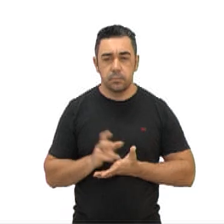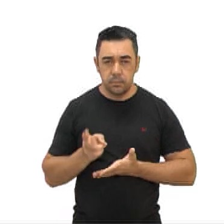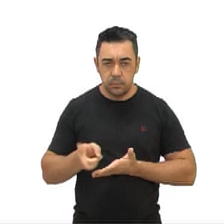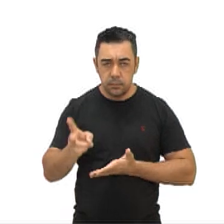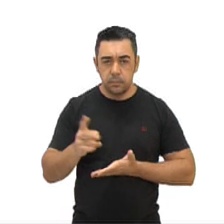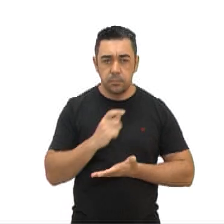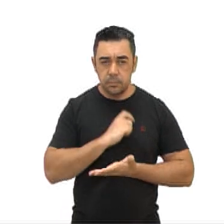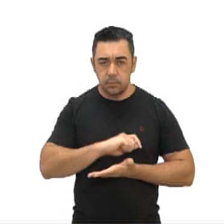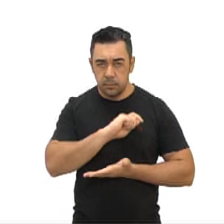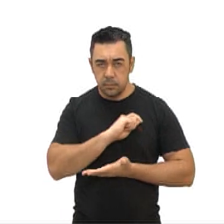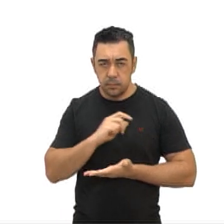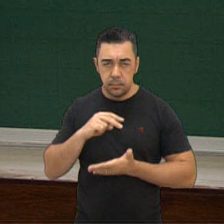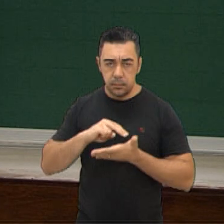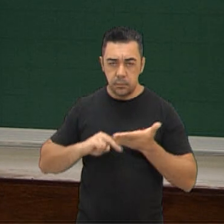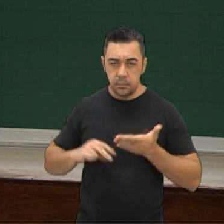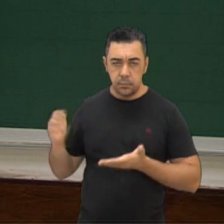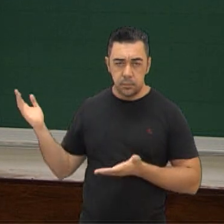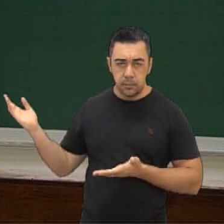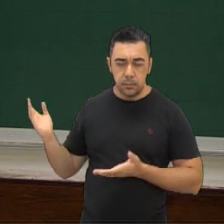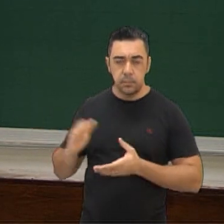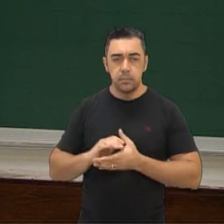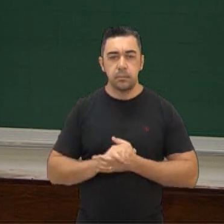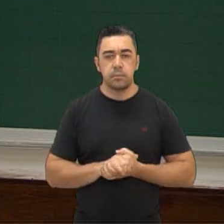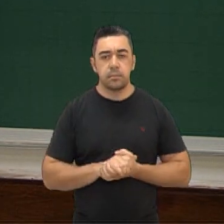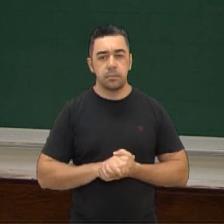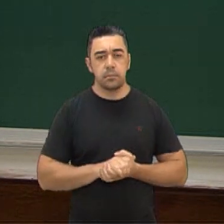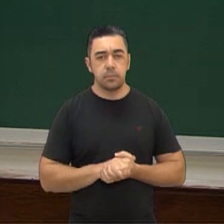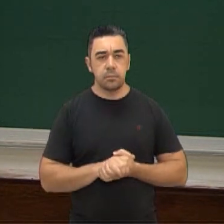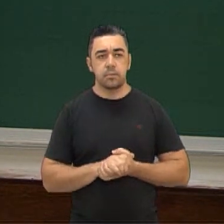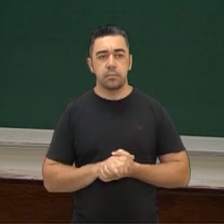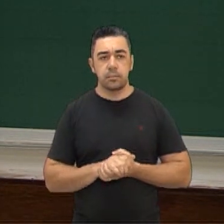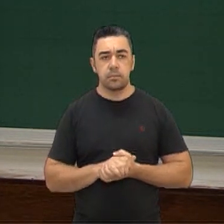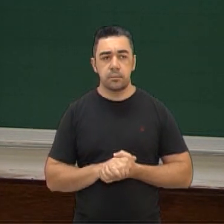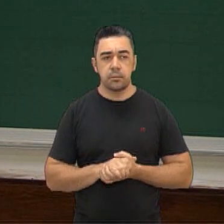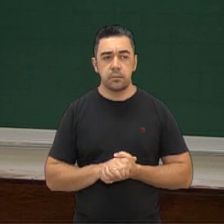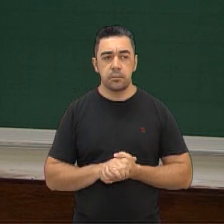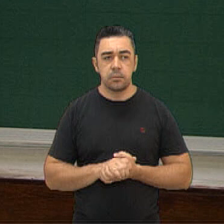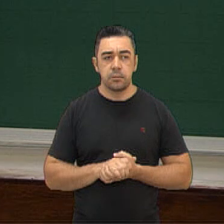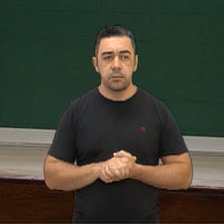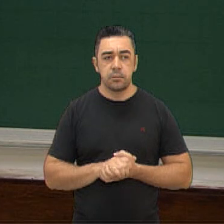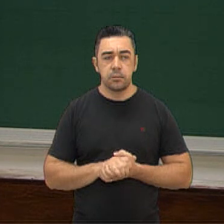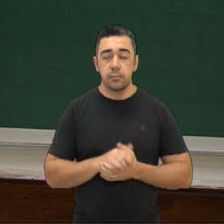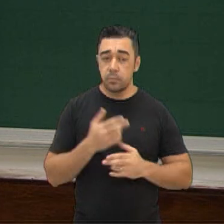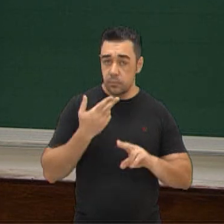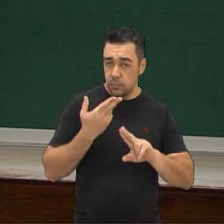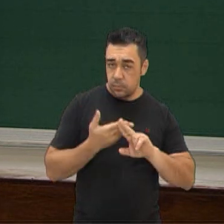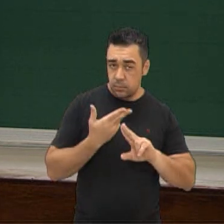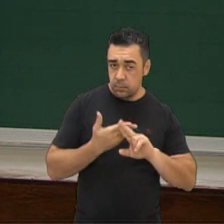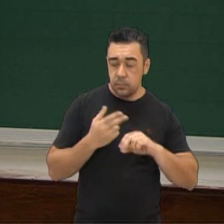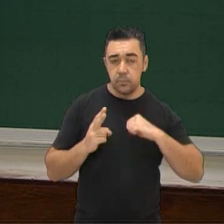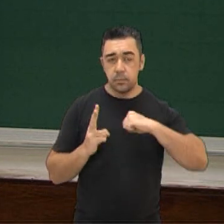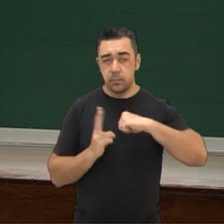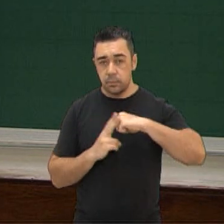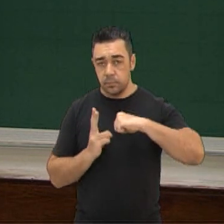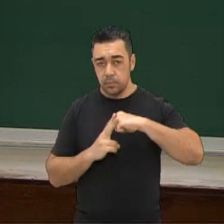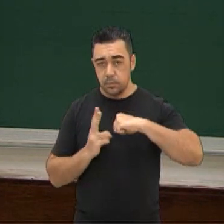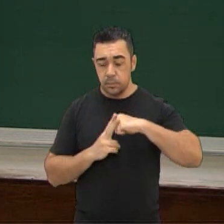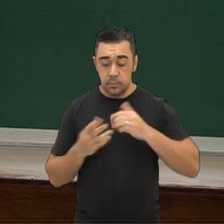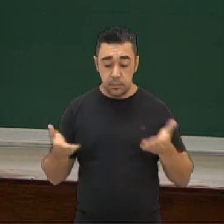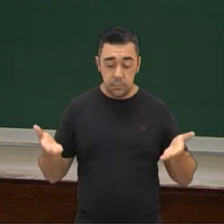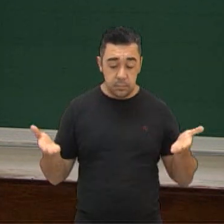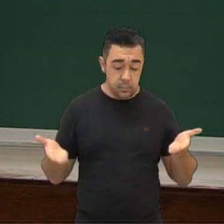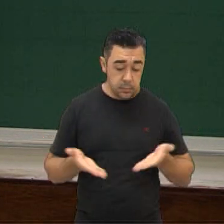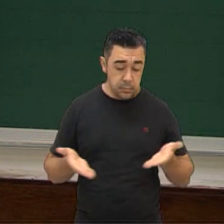notícias, se suelen usar, costumam, né, ser usados verbos em presente indicativo